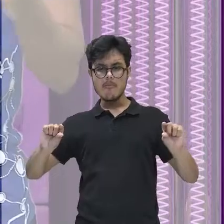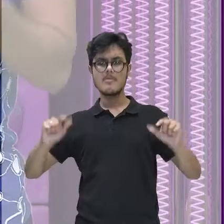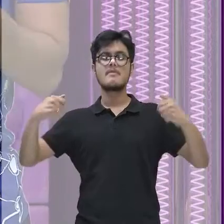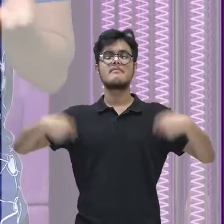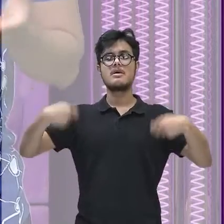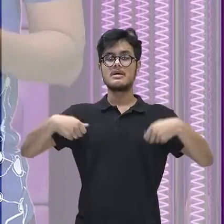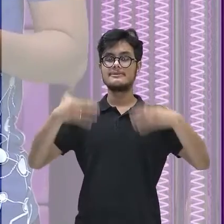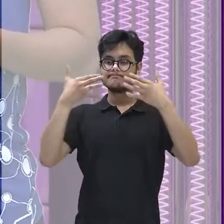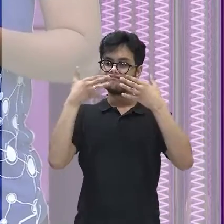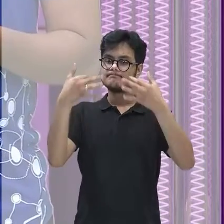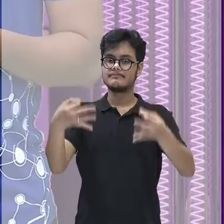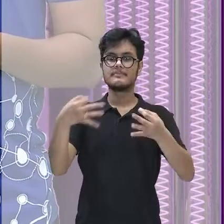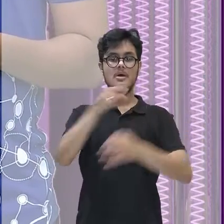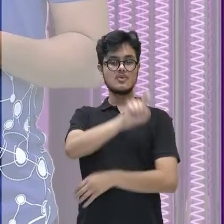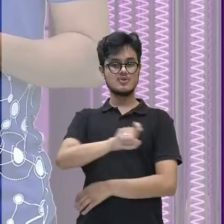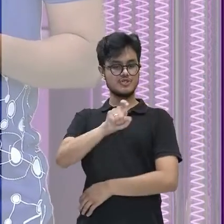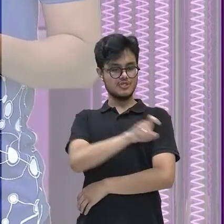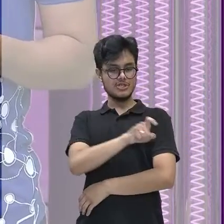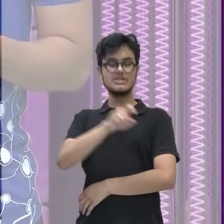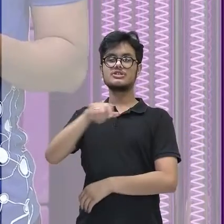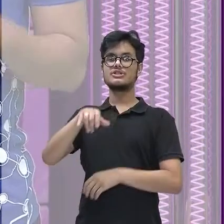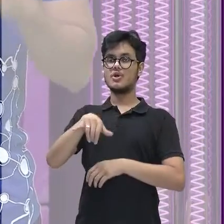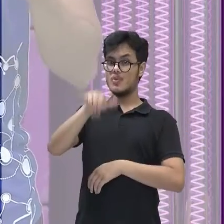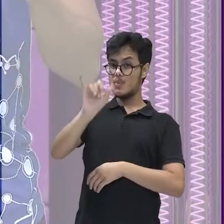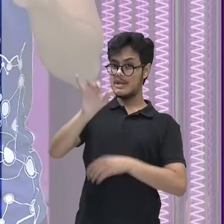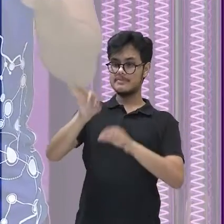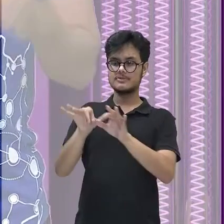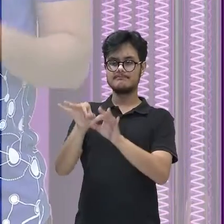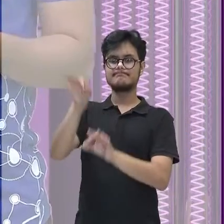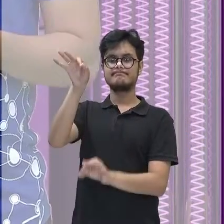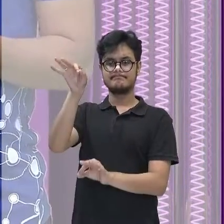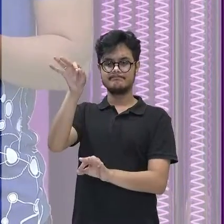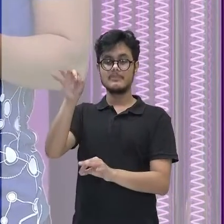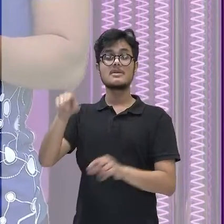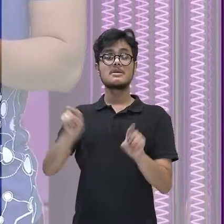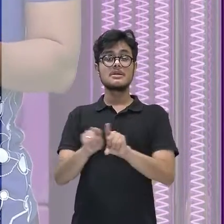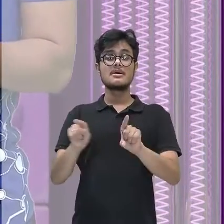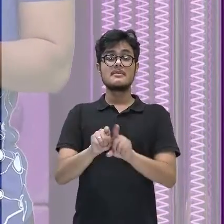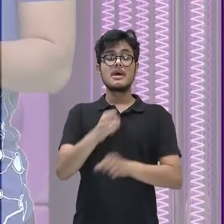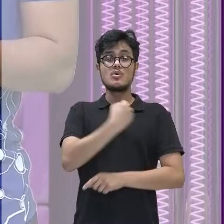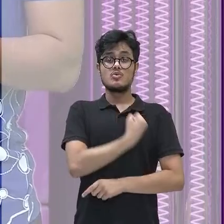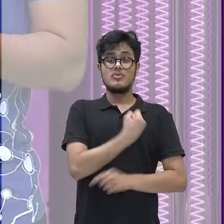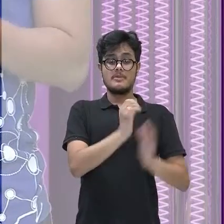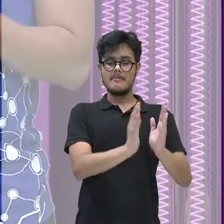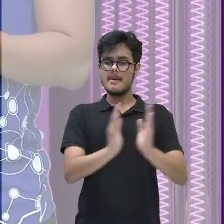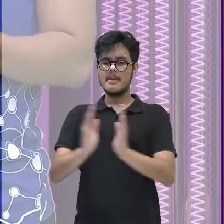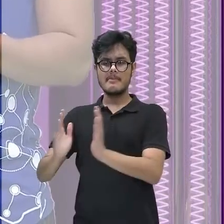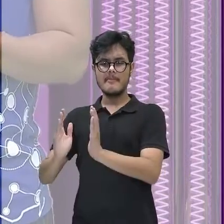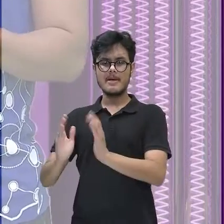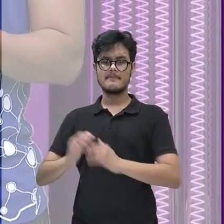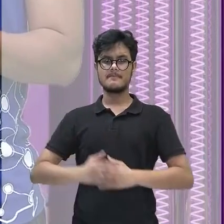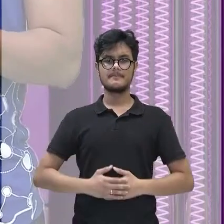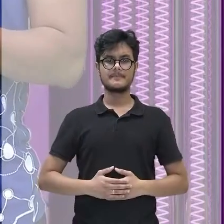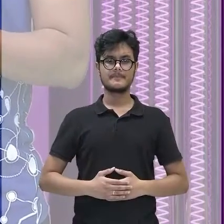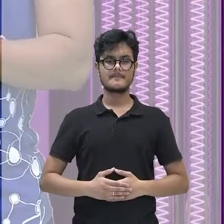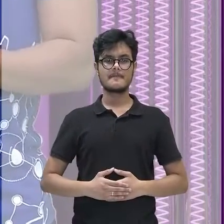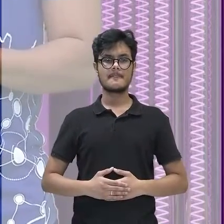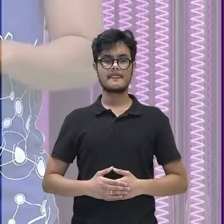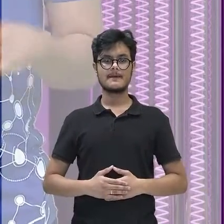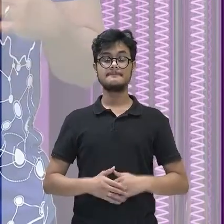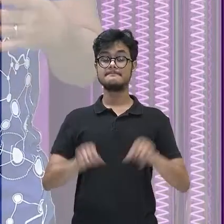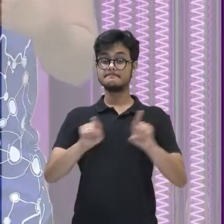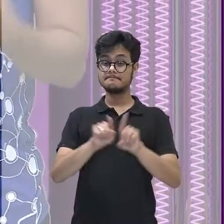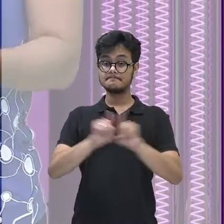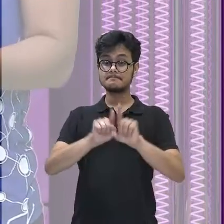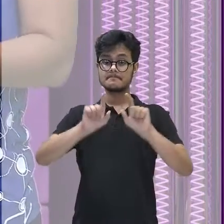os eixos, né? E também observar as unidades ali e os valores. Também nós